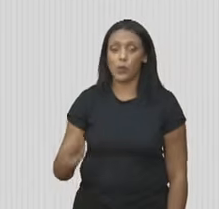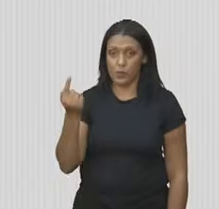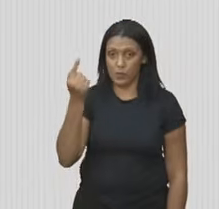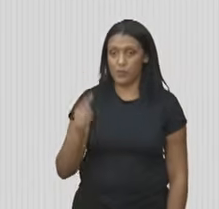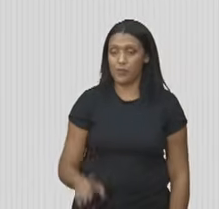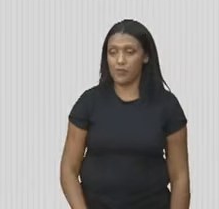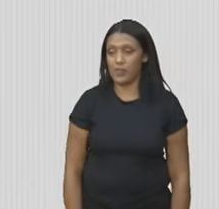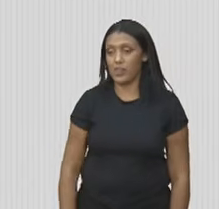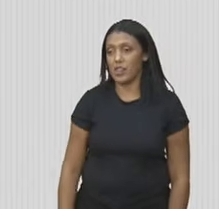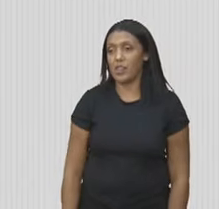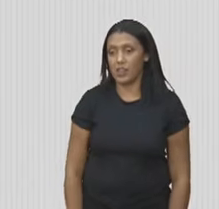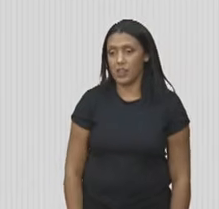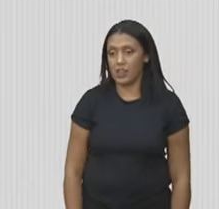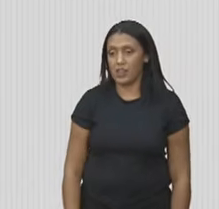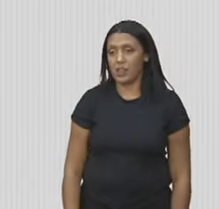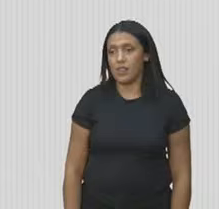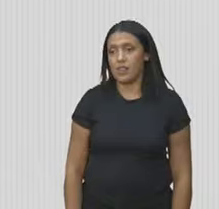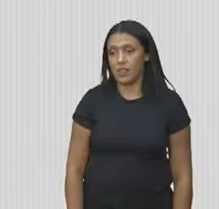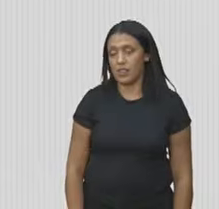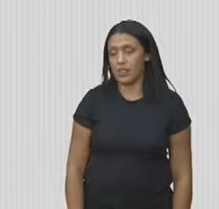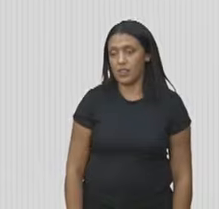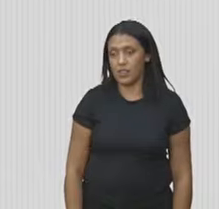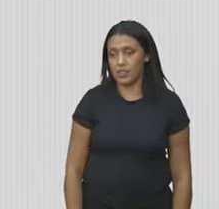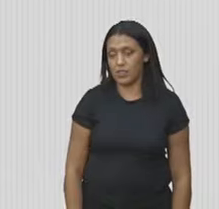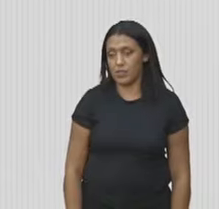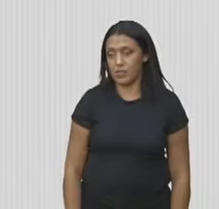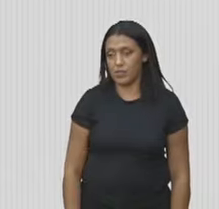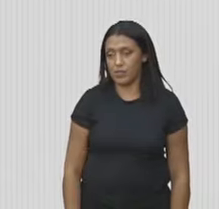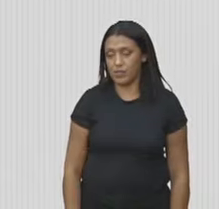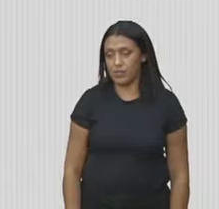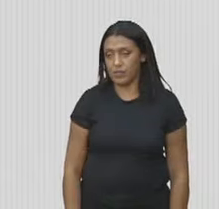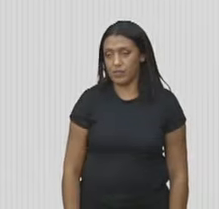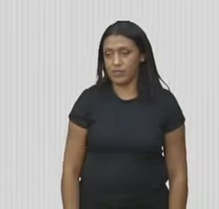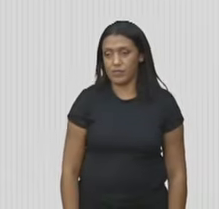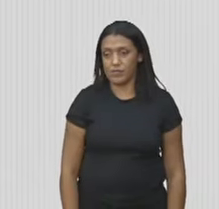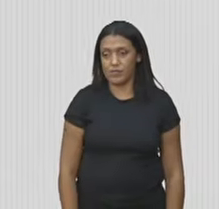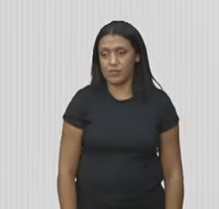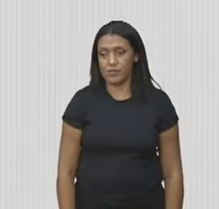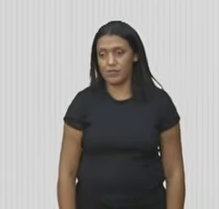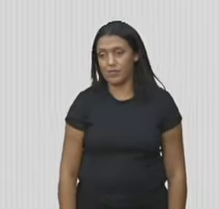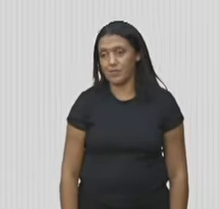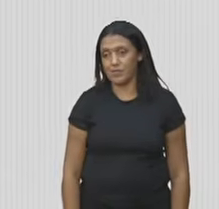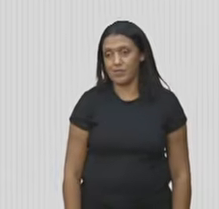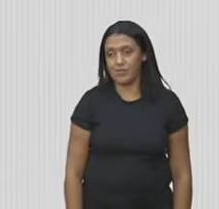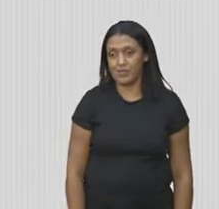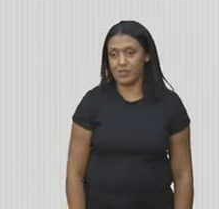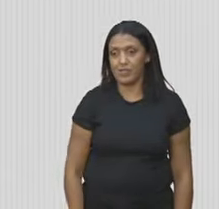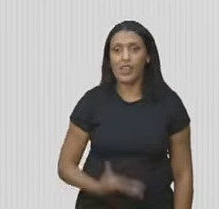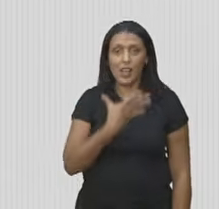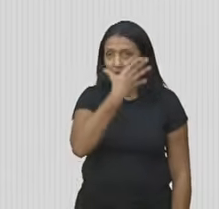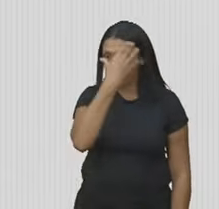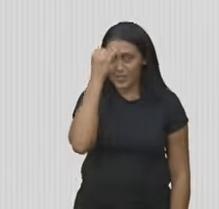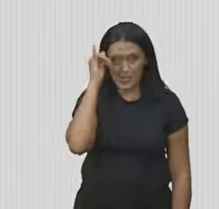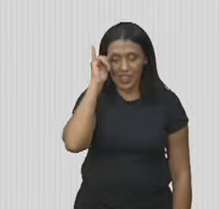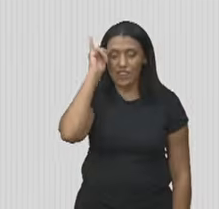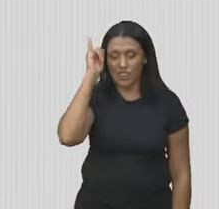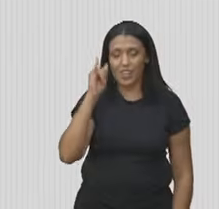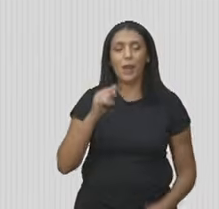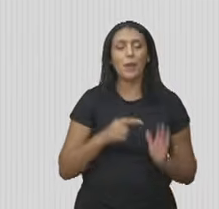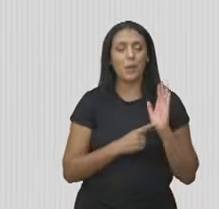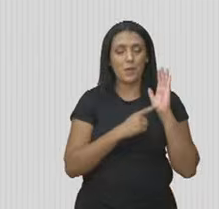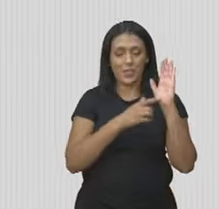aparece os nossos contatos, porque sempre que eu deixo para o final, eu me esqueço. Então, bom já mostrar. pedir para